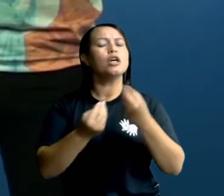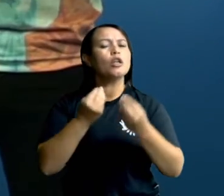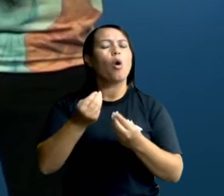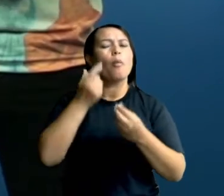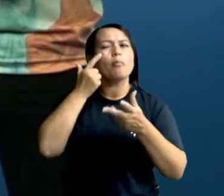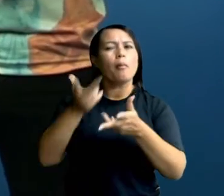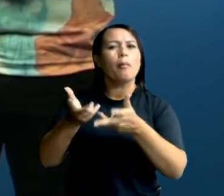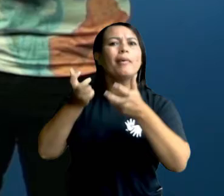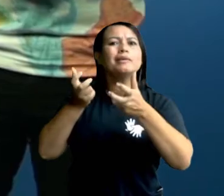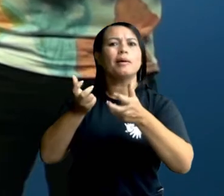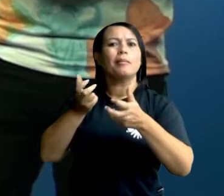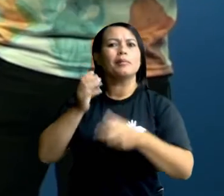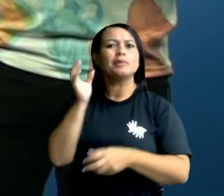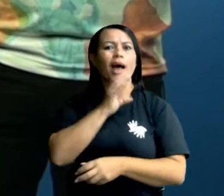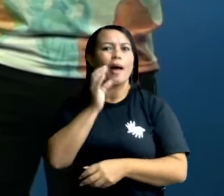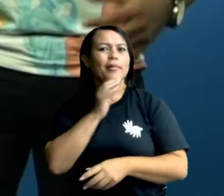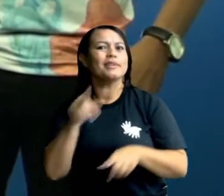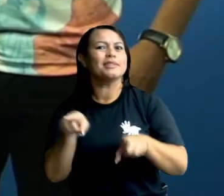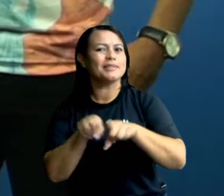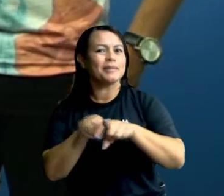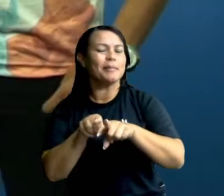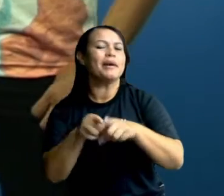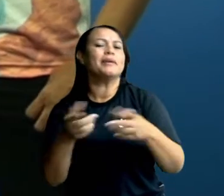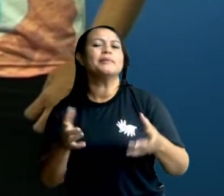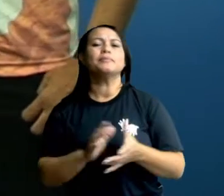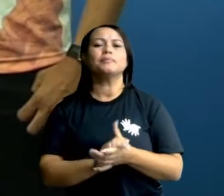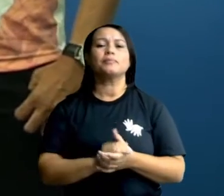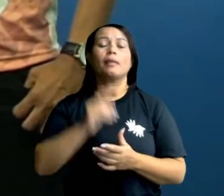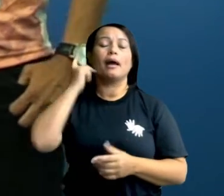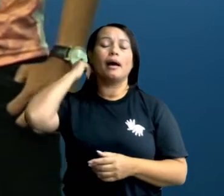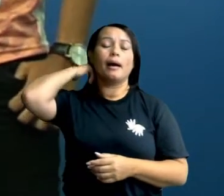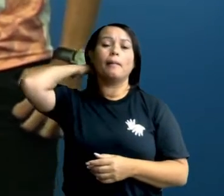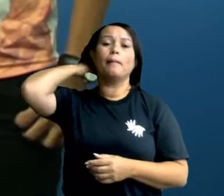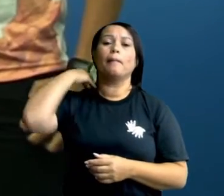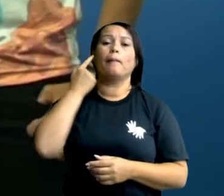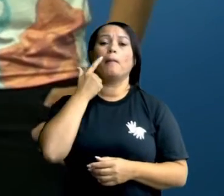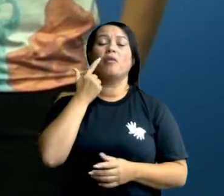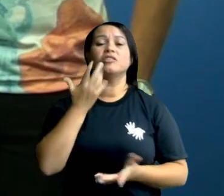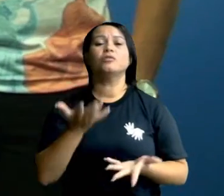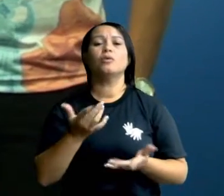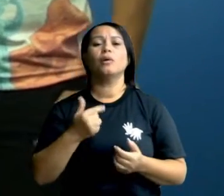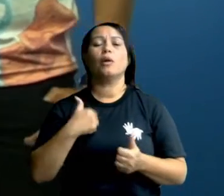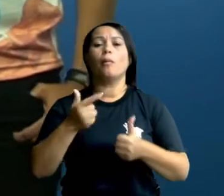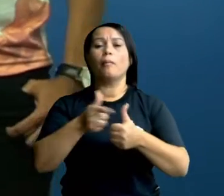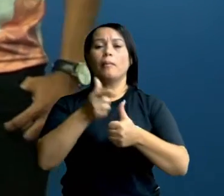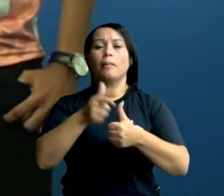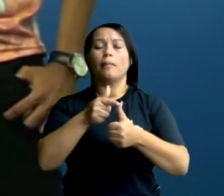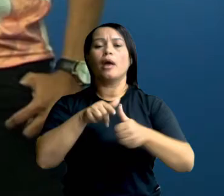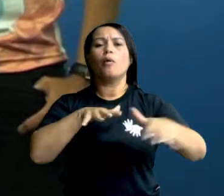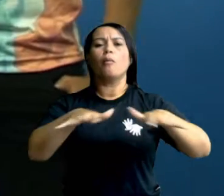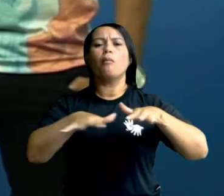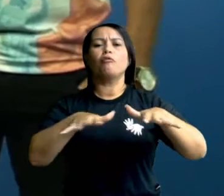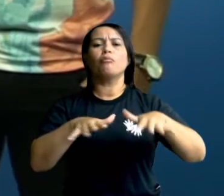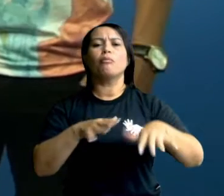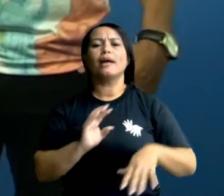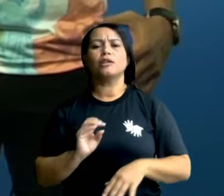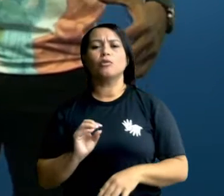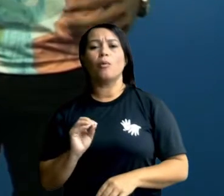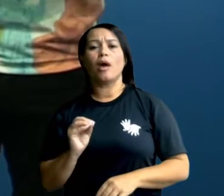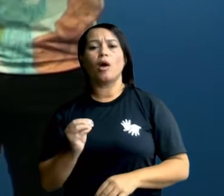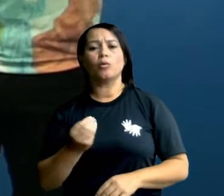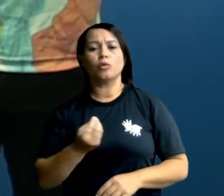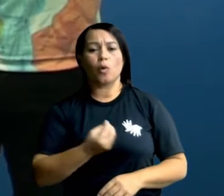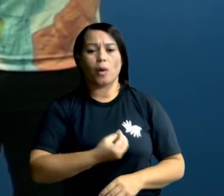perceber, né, isso numa velocidade maior, né, e tal. Bem, então, o primeiro movimento que a gente vai tratar é o movimento de